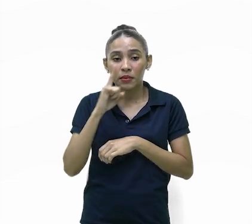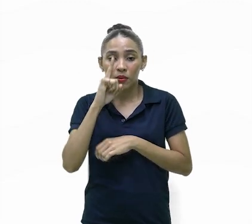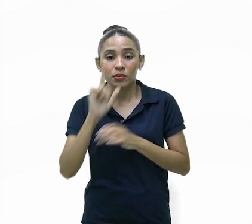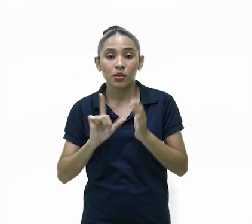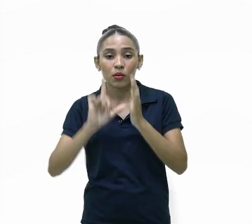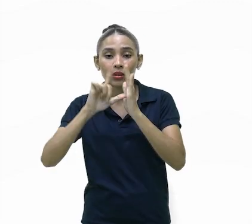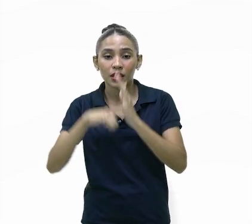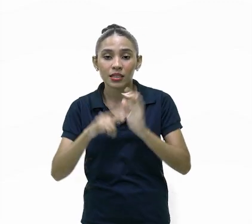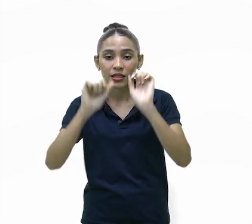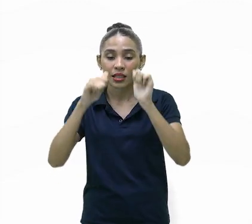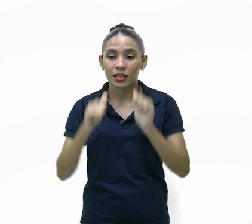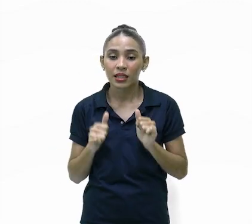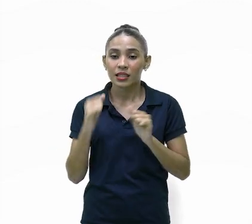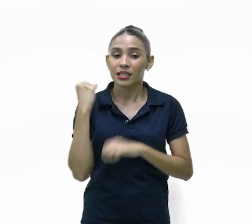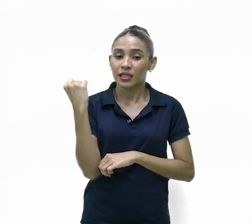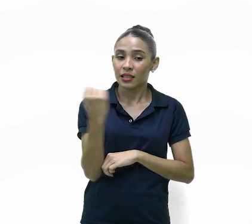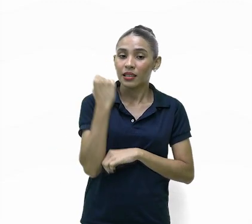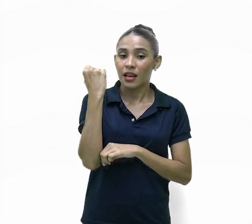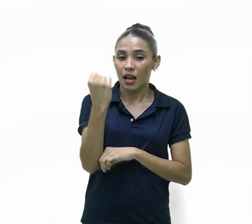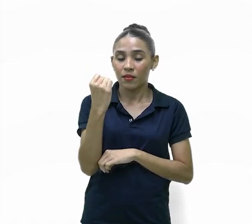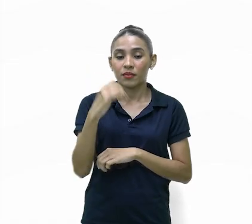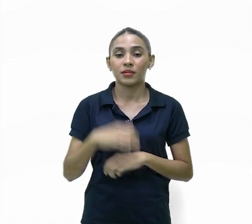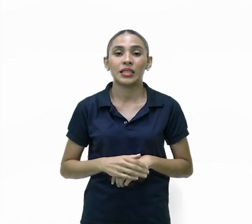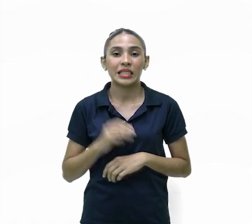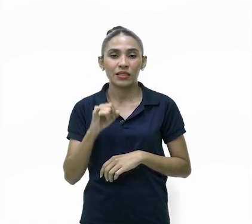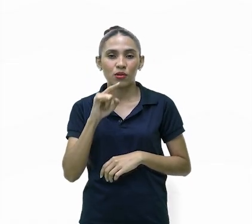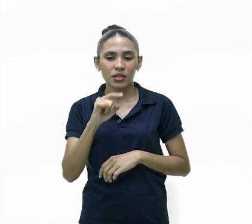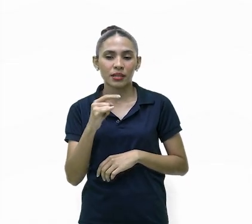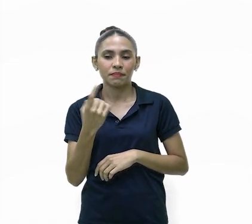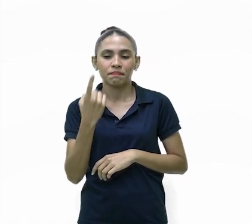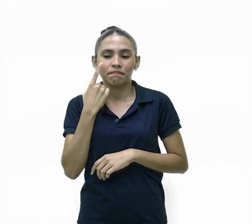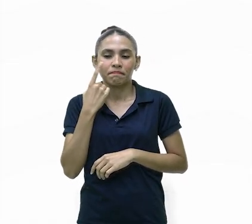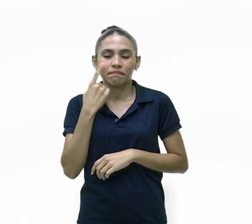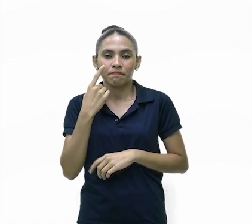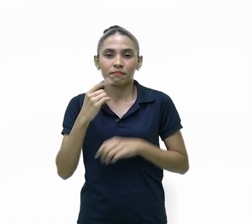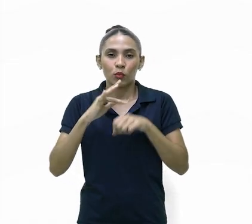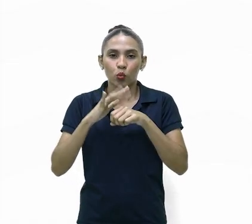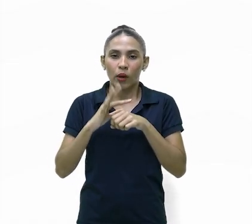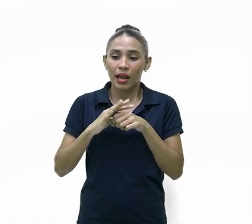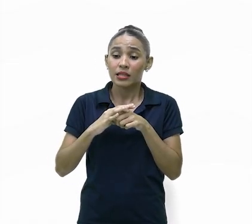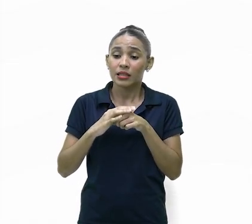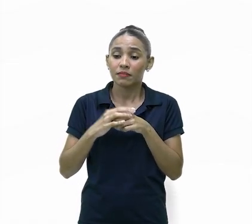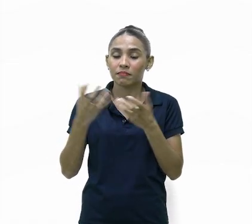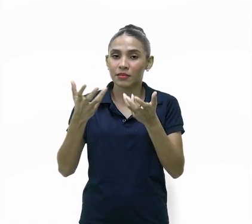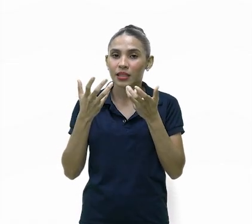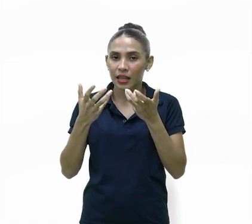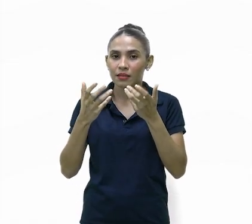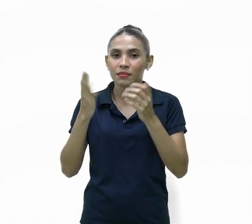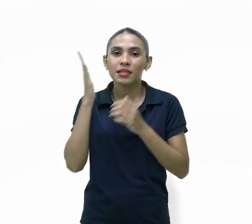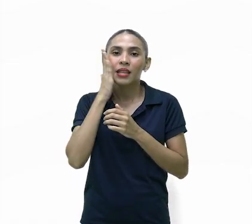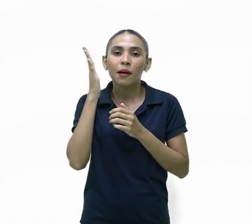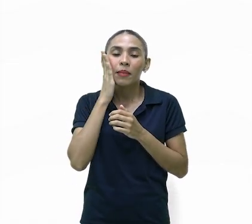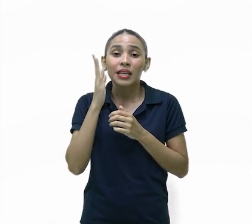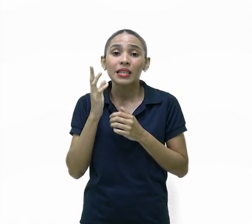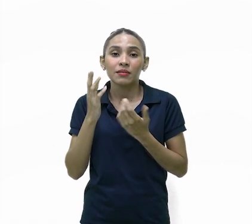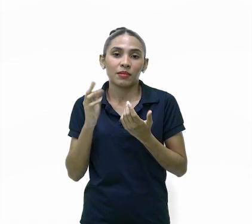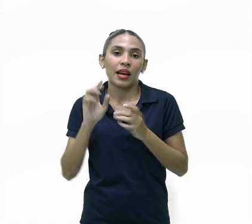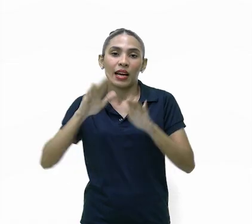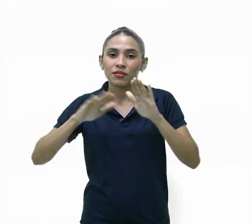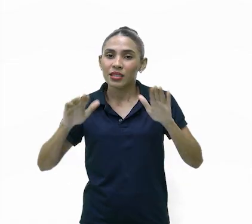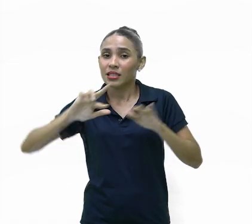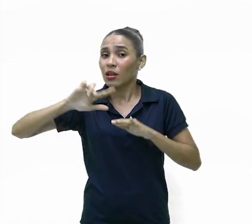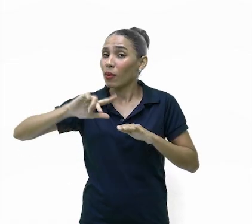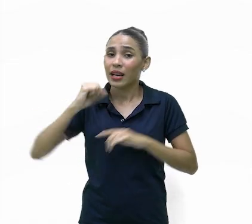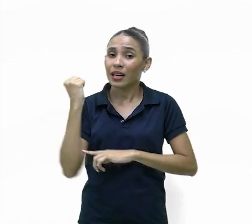no diagnóstico de condições graves, quando você é suspeita de uma doença, aí você vai lá naquela fake news e descobre que pode não ser algo